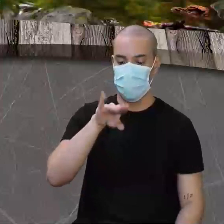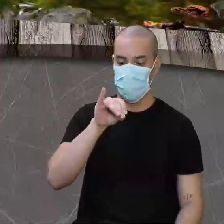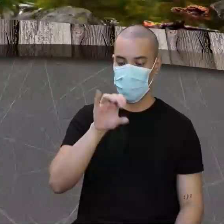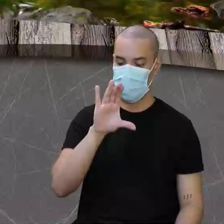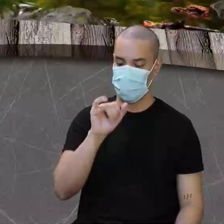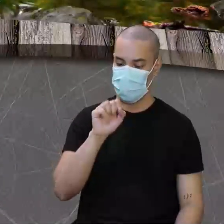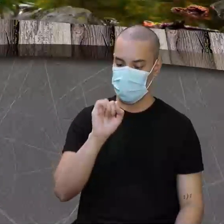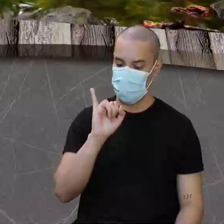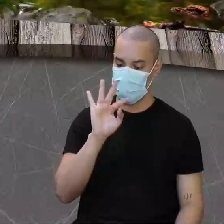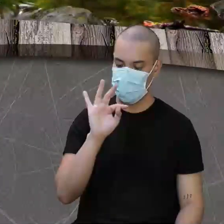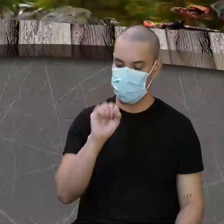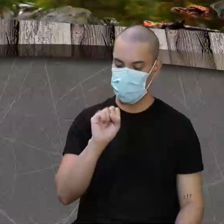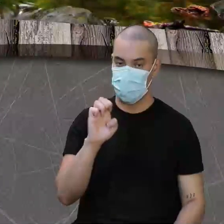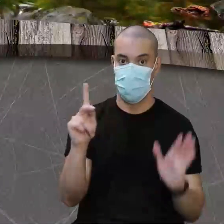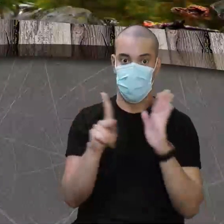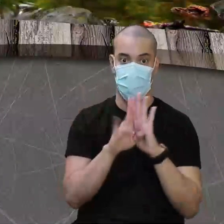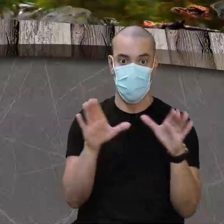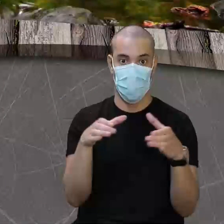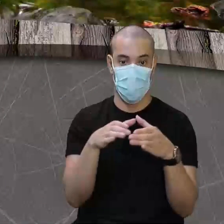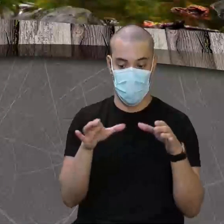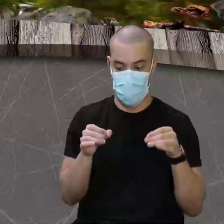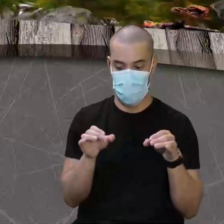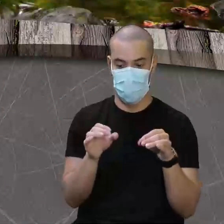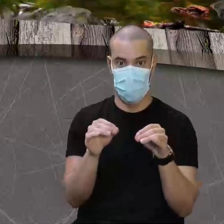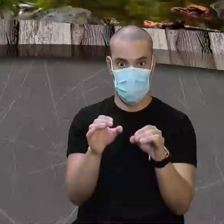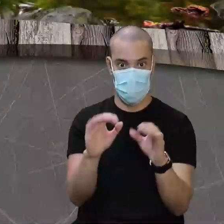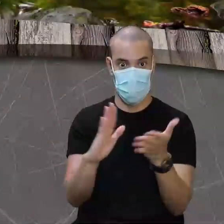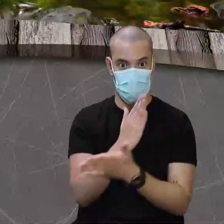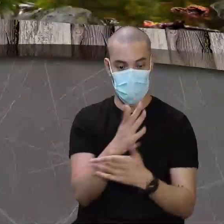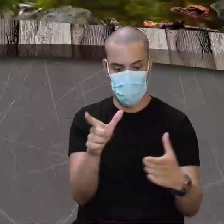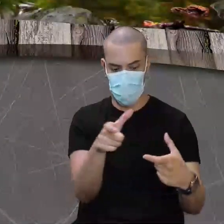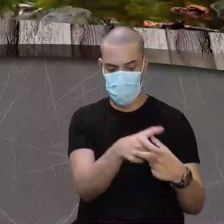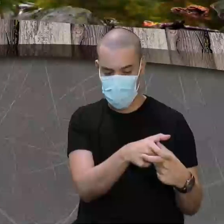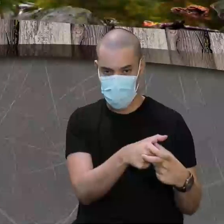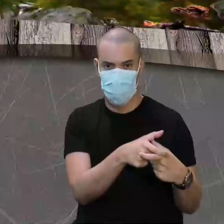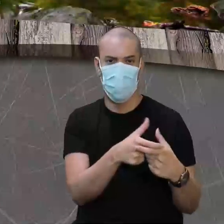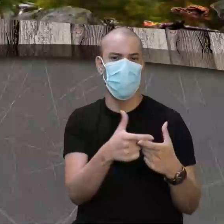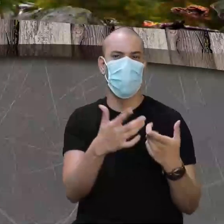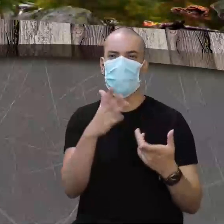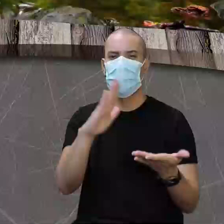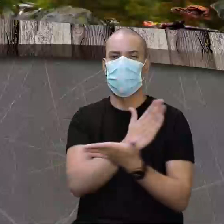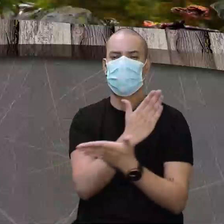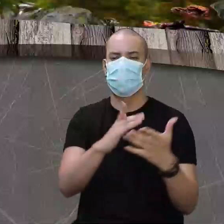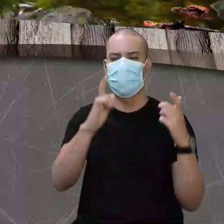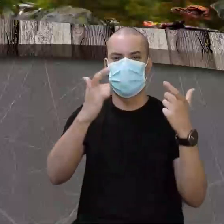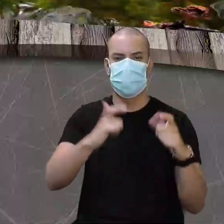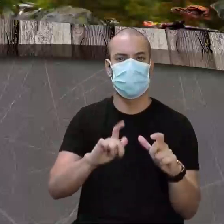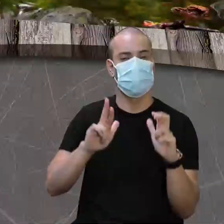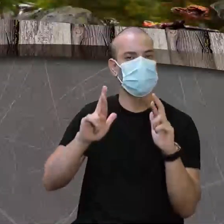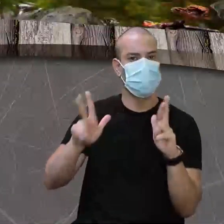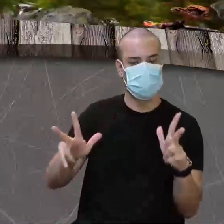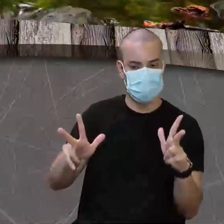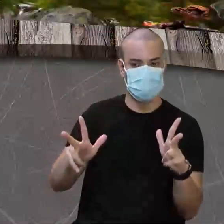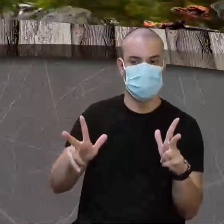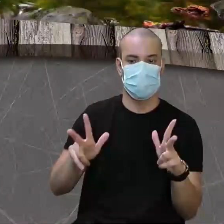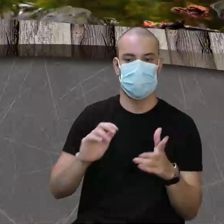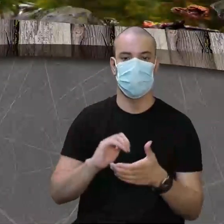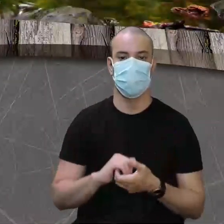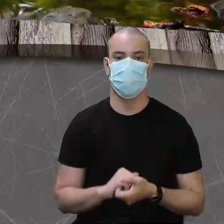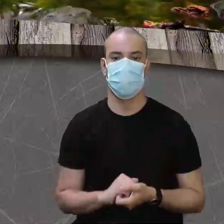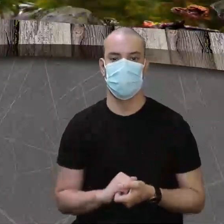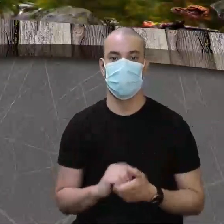vai ser realizado aí por um grupo de bactérias, um grupo menor, restrito, em lugares bem diferentes do que a gente está acostumado,